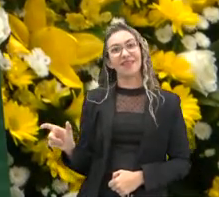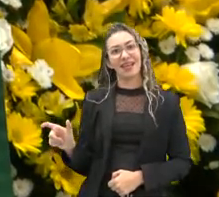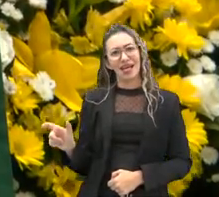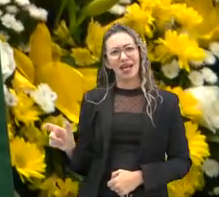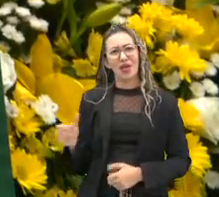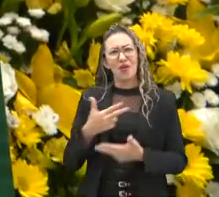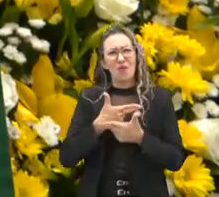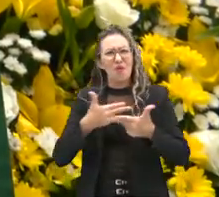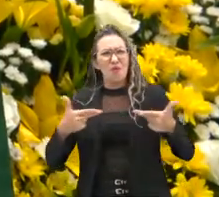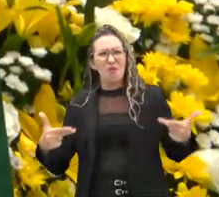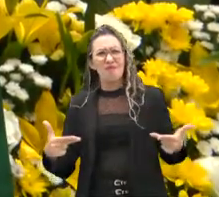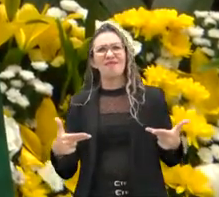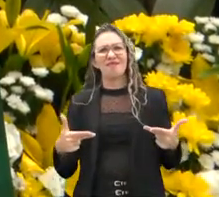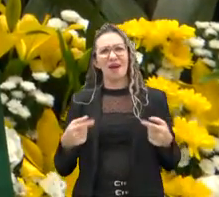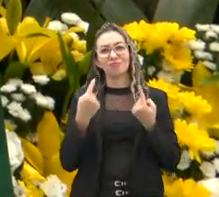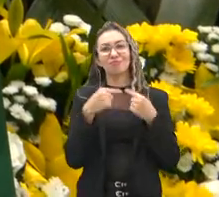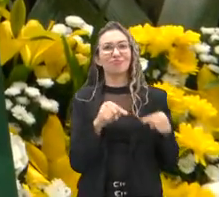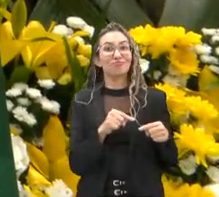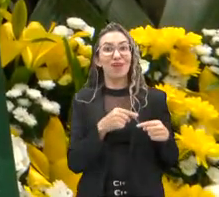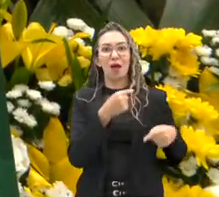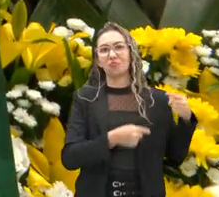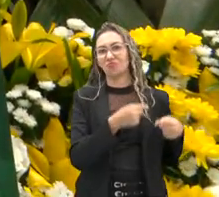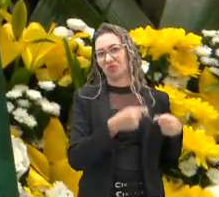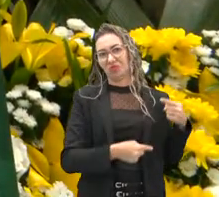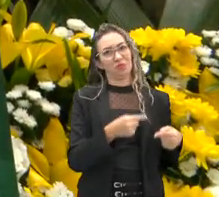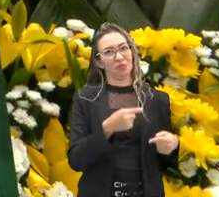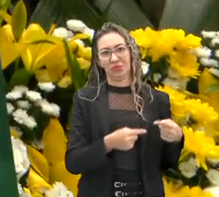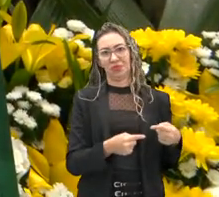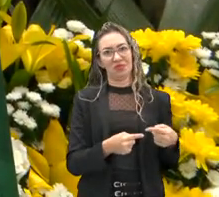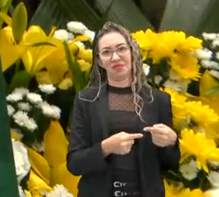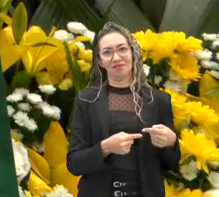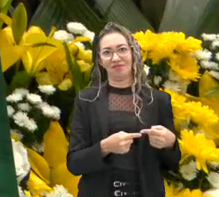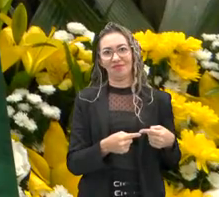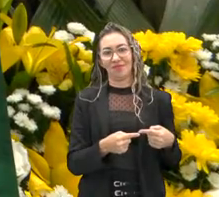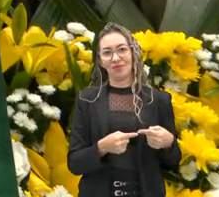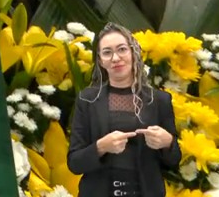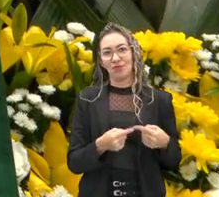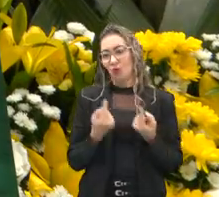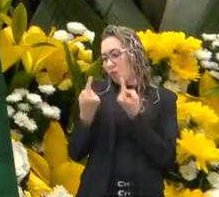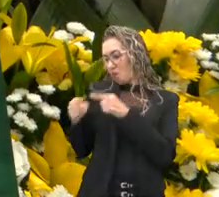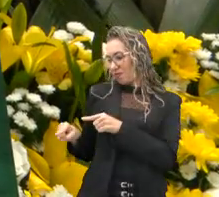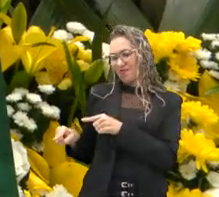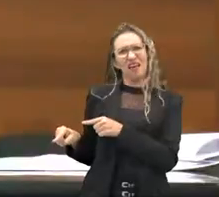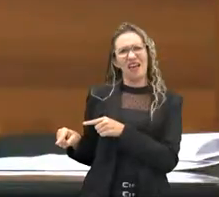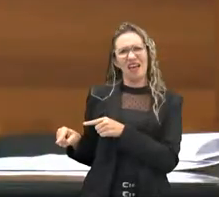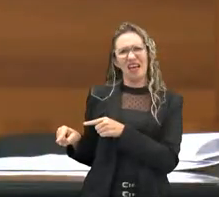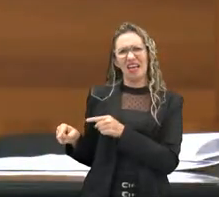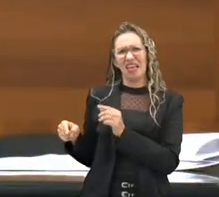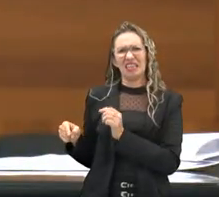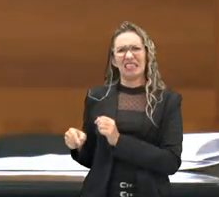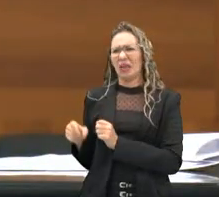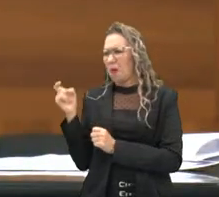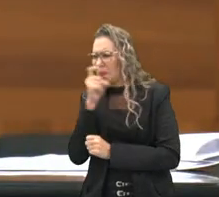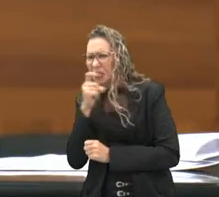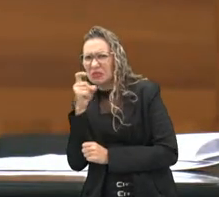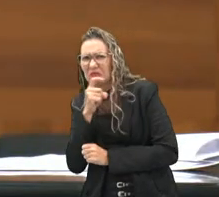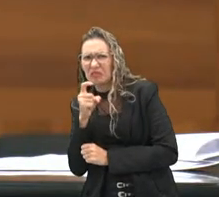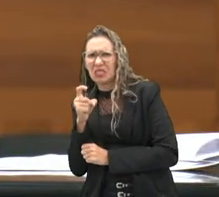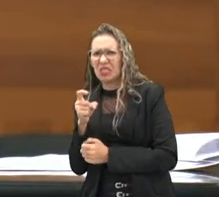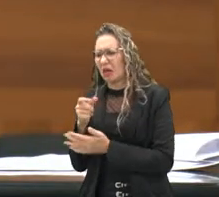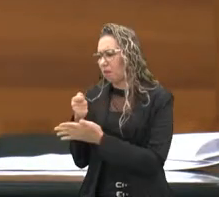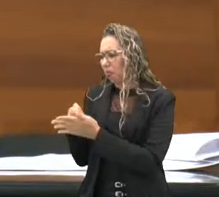adversários políticos assacaram contra o senador Filinto uma injúria, uma calúnia, uma mentira